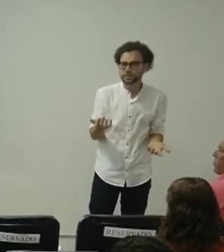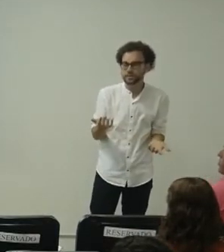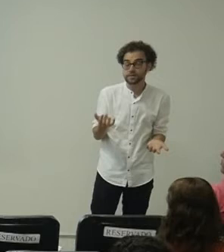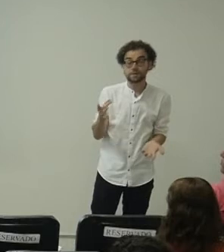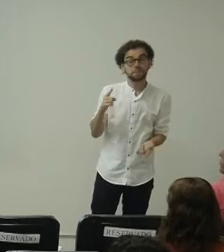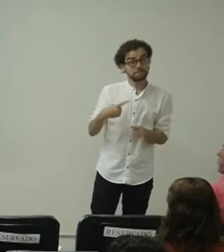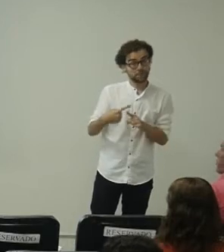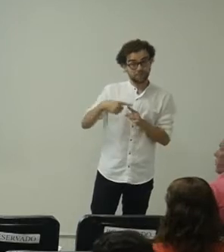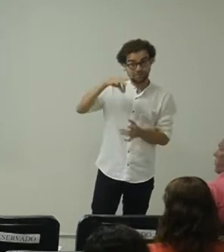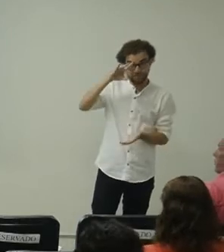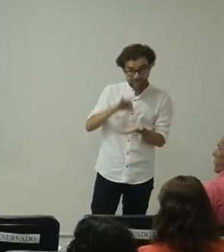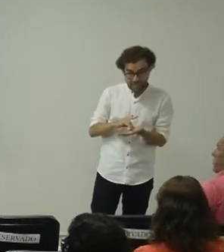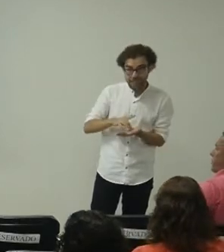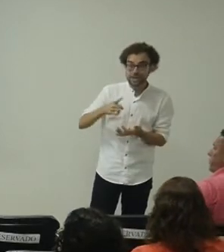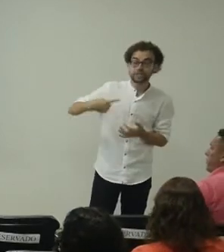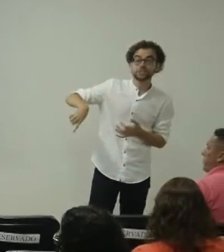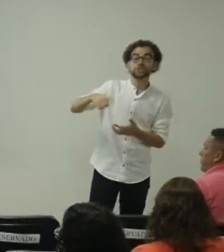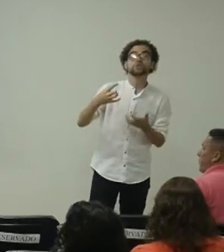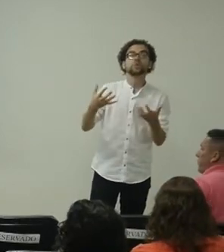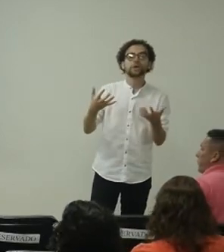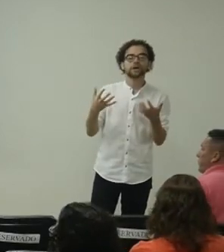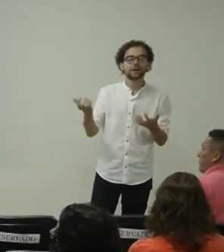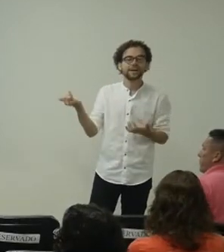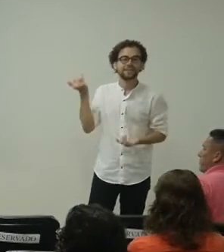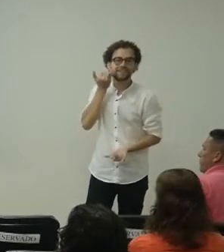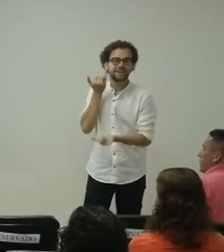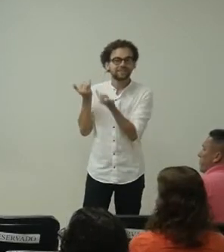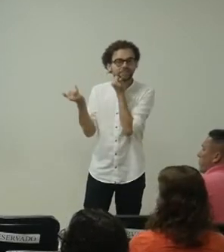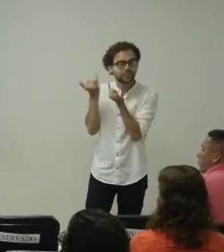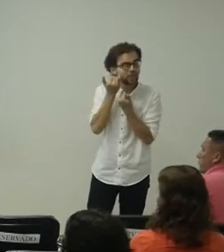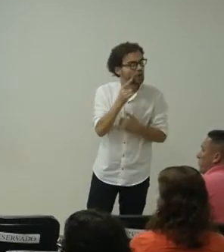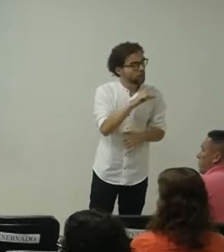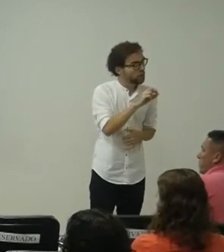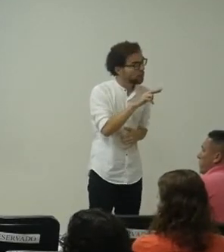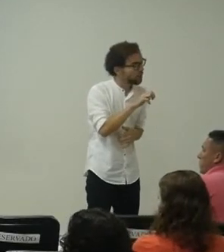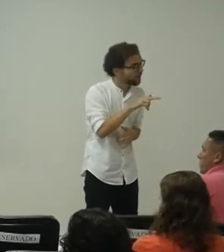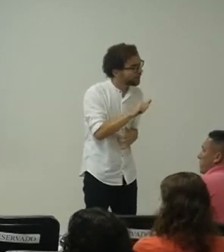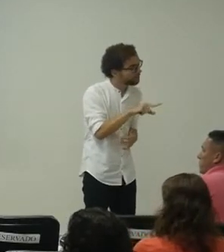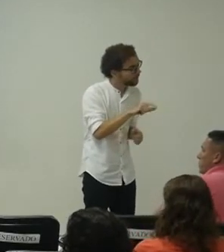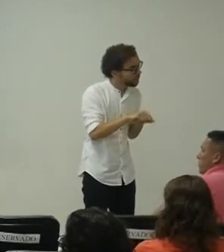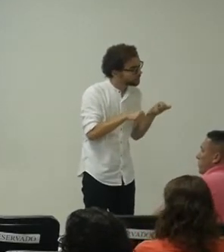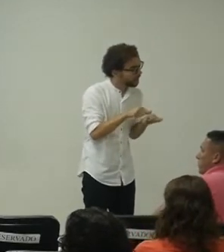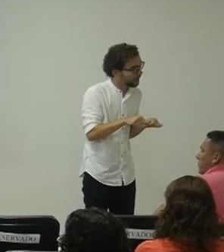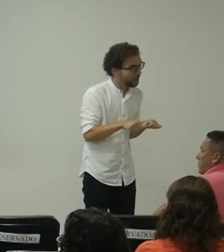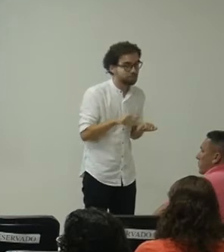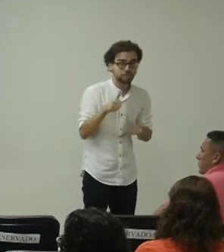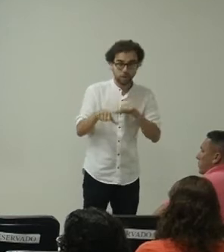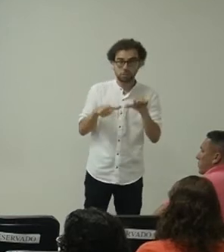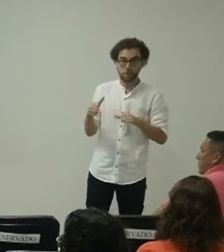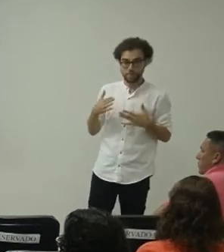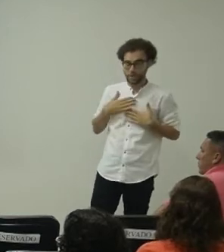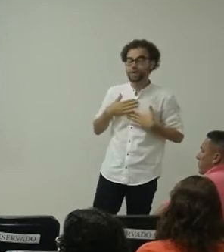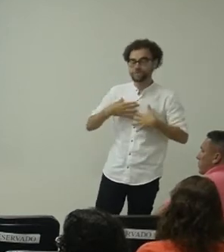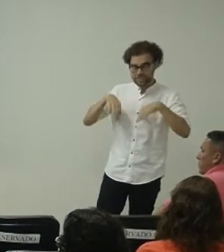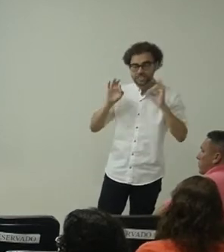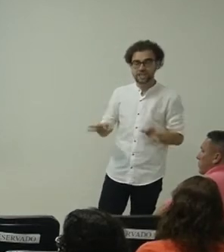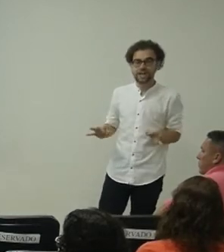verdade, a gente quer, a gente escuta o seguinte: Lorena, ele vai mudar e vai mudar comigo. Vai dar certo.